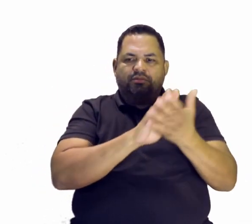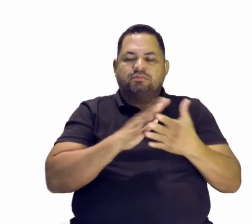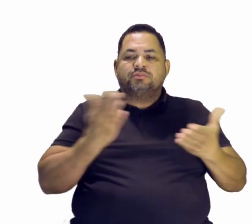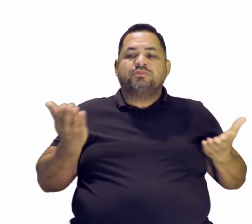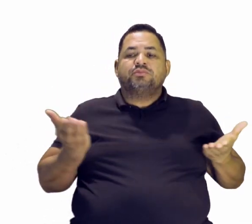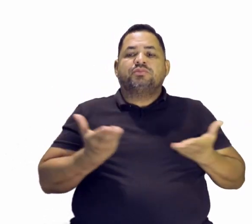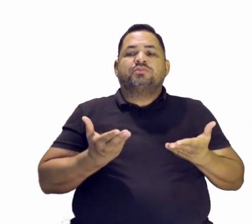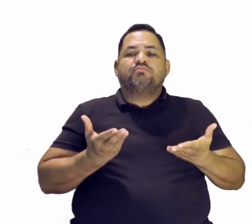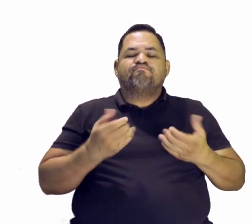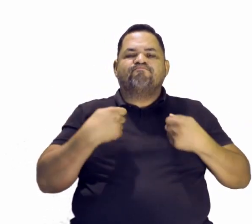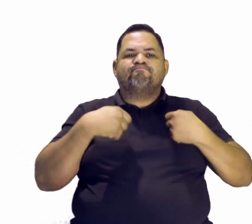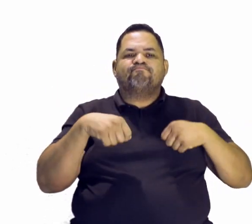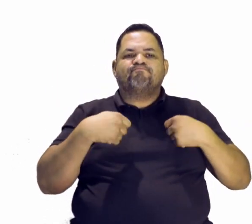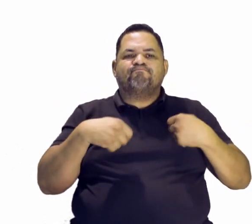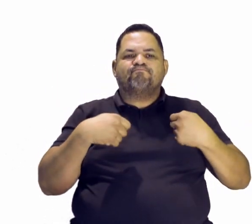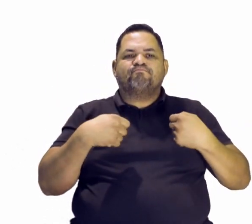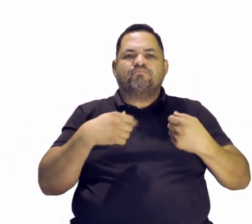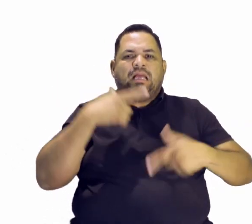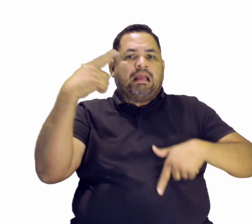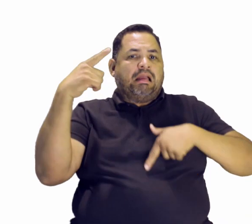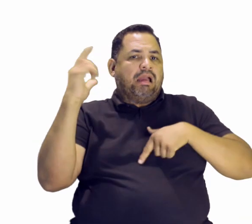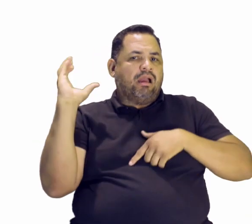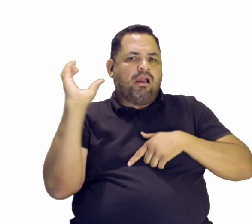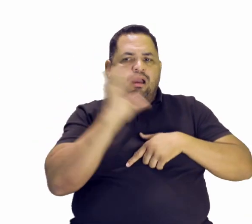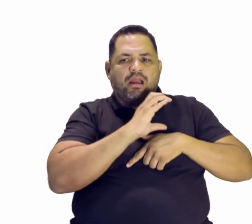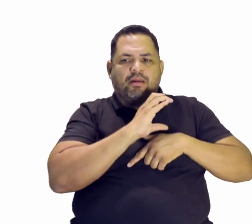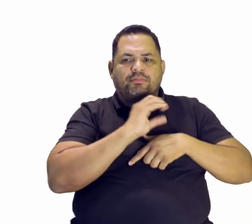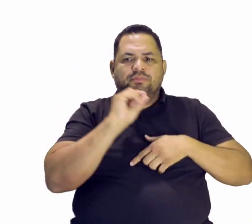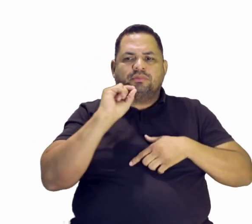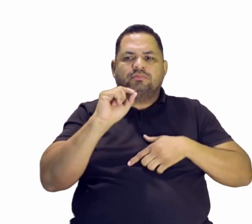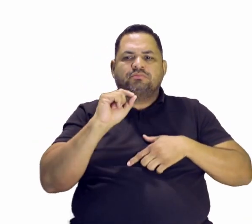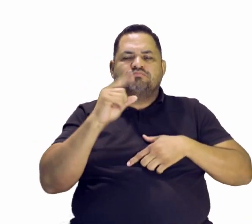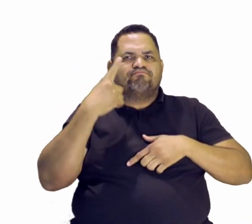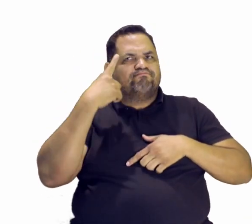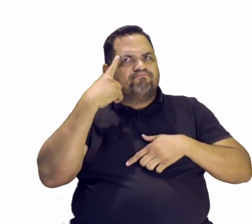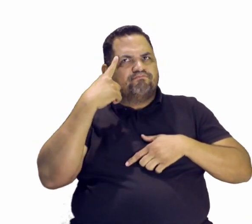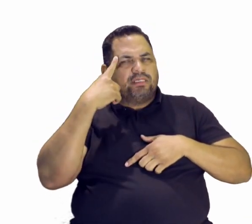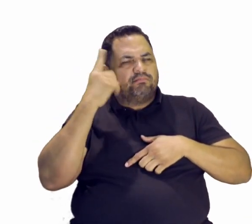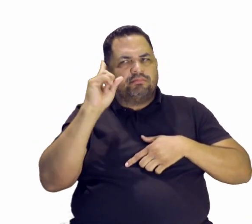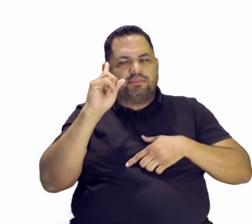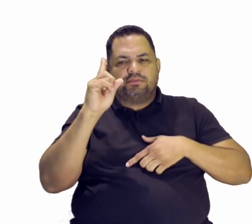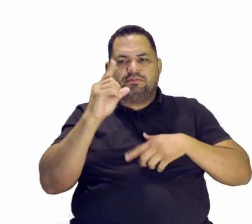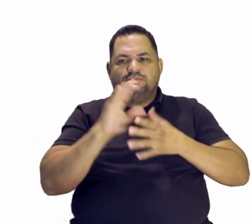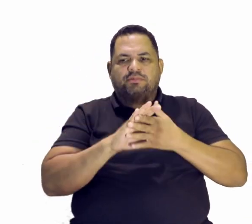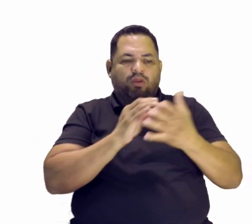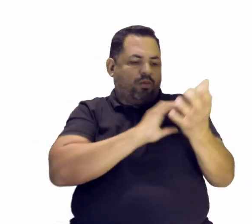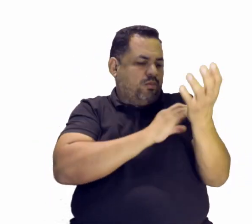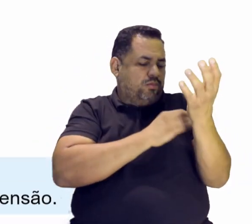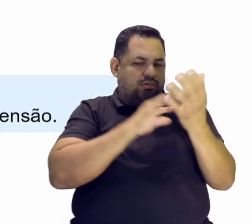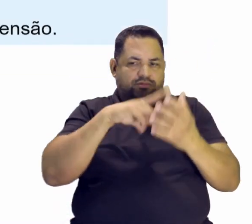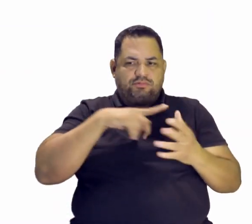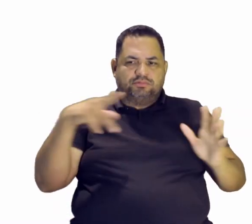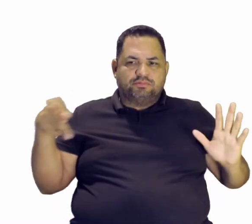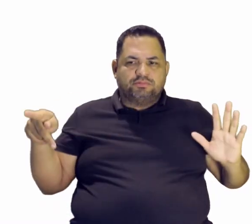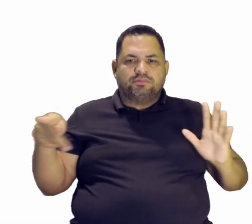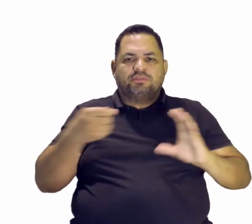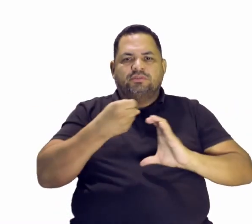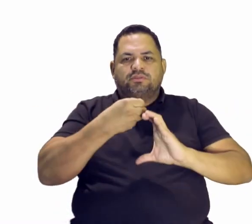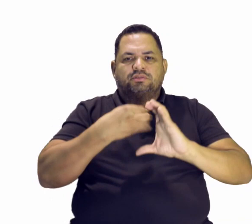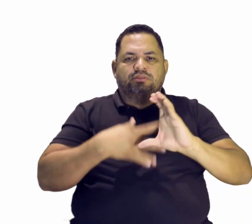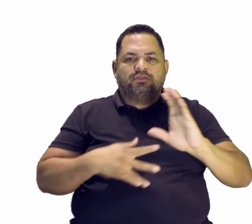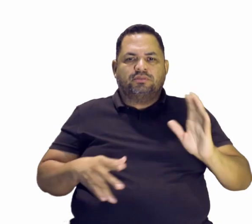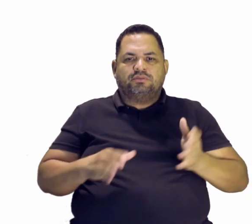que eu preciso agir muito rápido, quase sem pensar, então esse músculo vai ter essas propriedades funcionais.